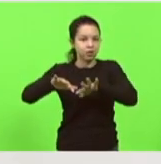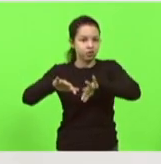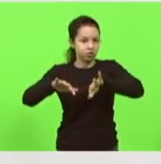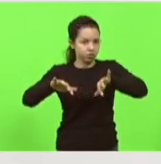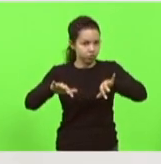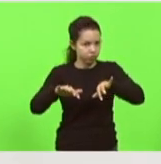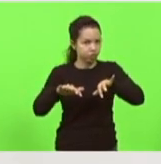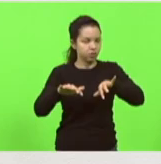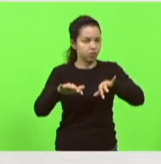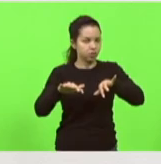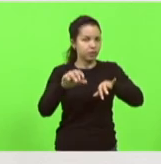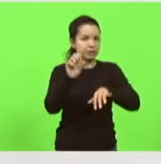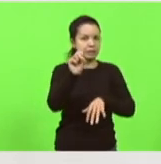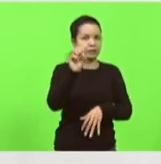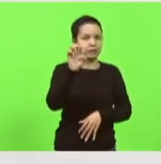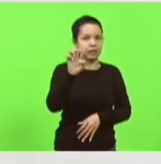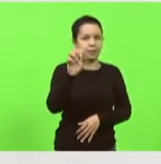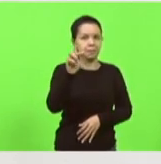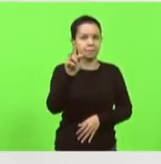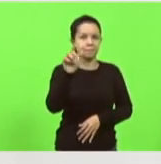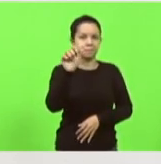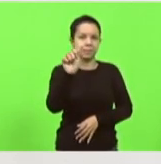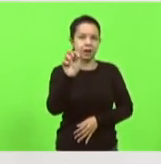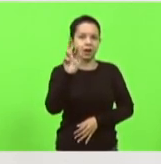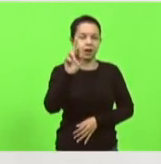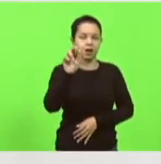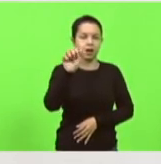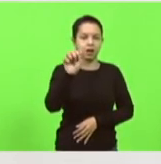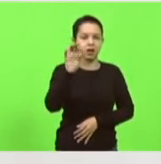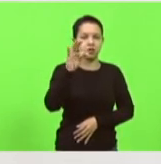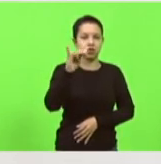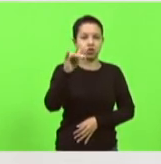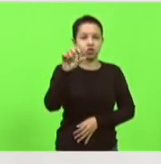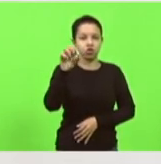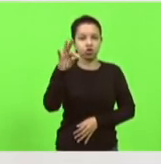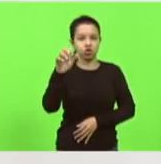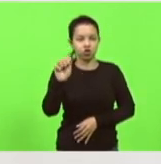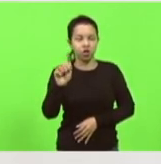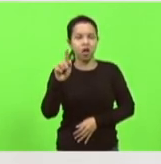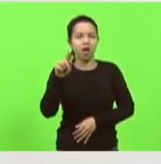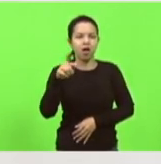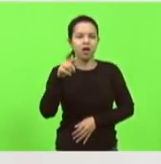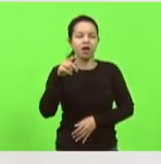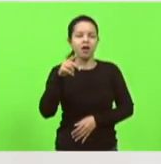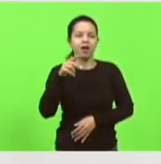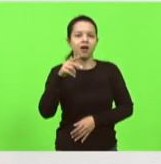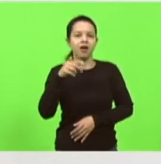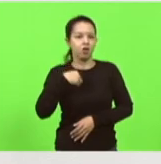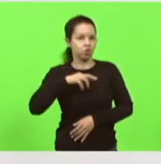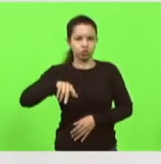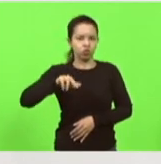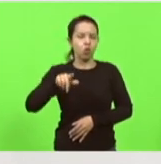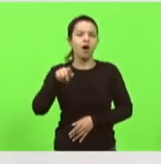entendo. Entendo. Separatistas são aqueles movimentos do Sul é meu país. Já viram esse adesivo? Já não?